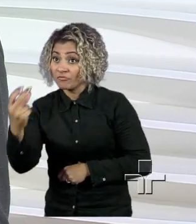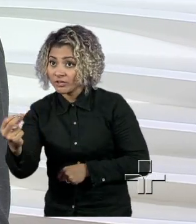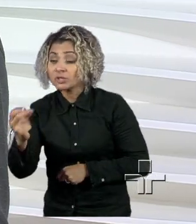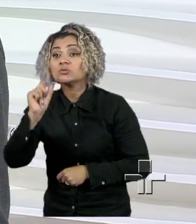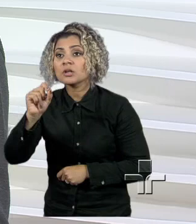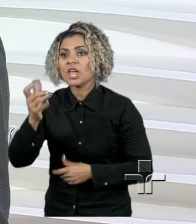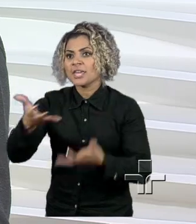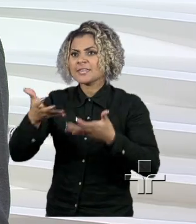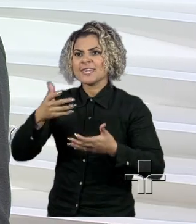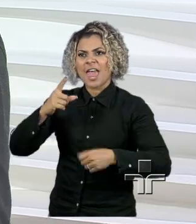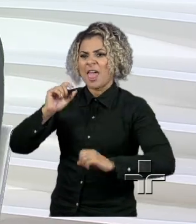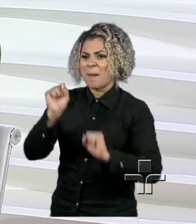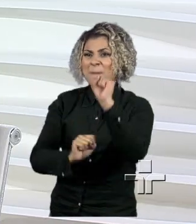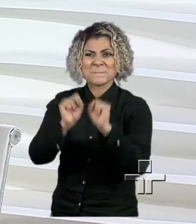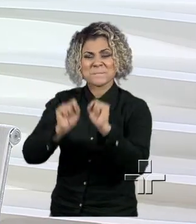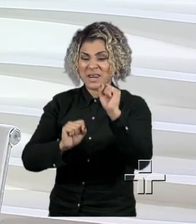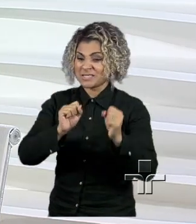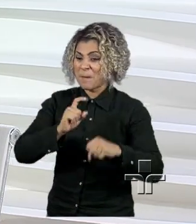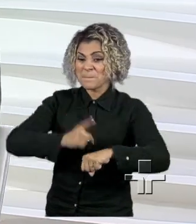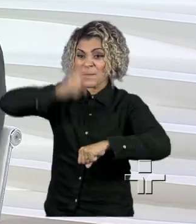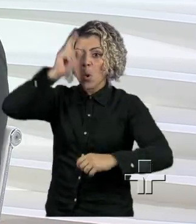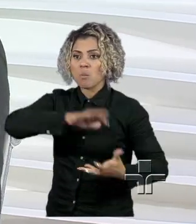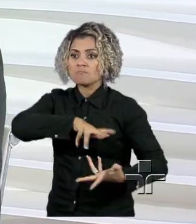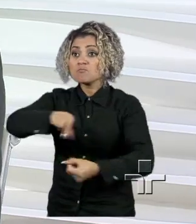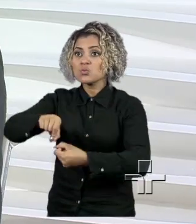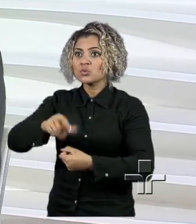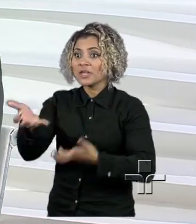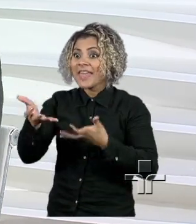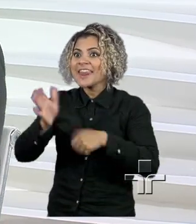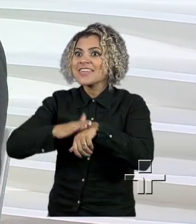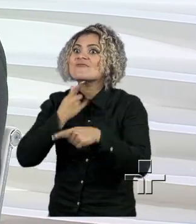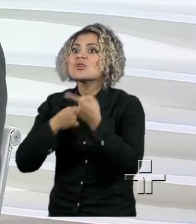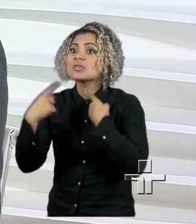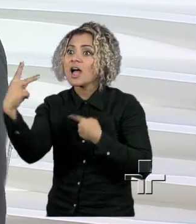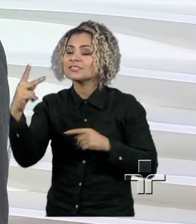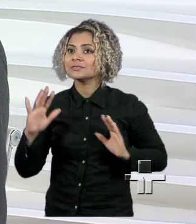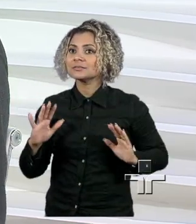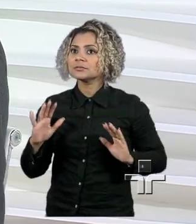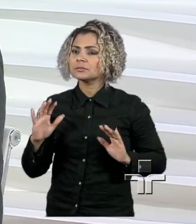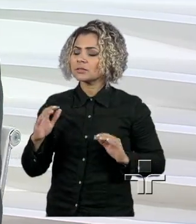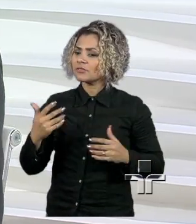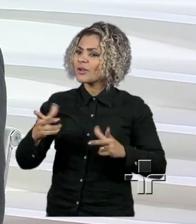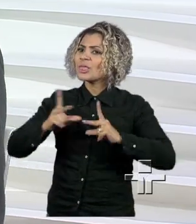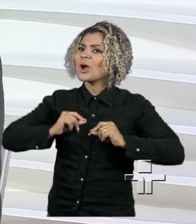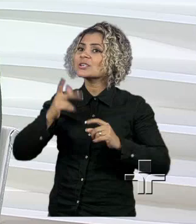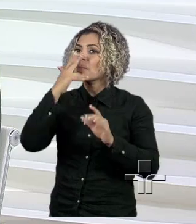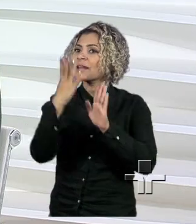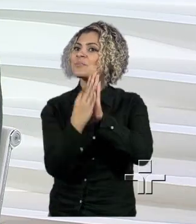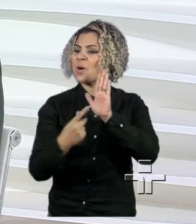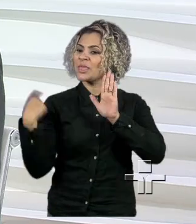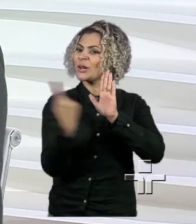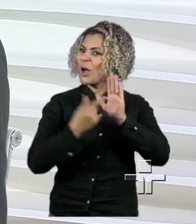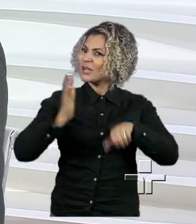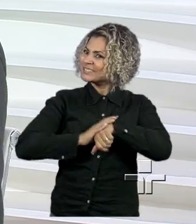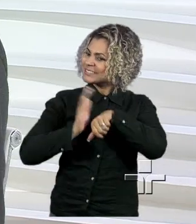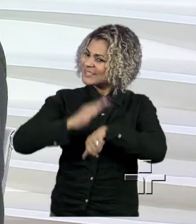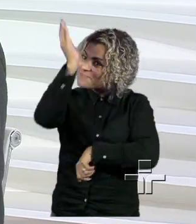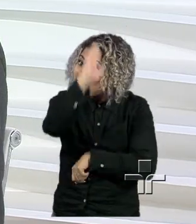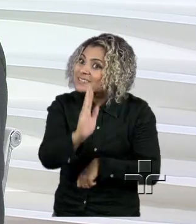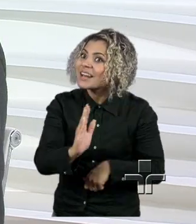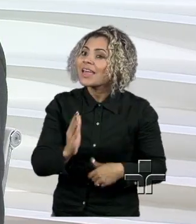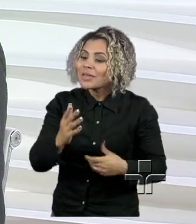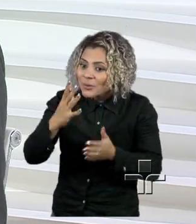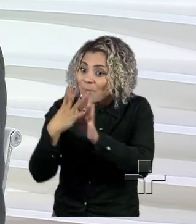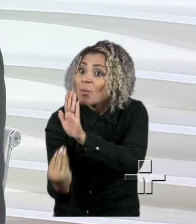maior empresa de chocolates, com o número de lojas de chocolates finos do mundo, né? Então, ela estava realmente se referindo a nós, brasileiros, né?